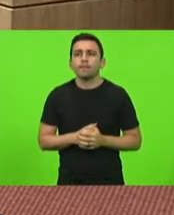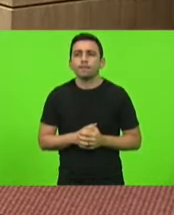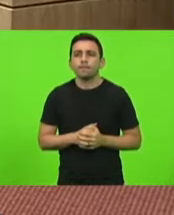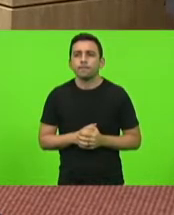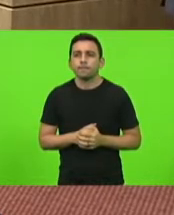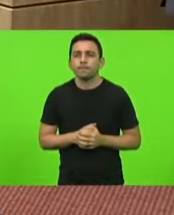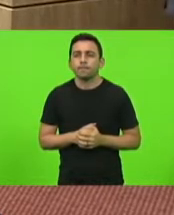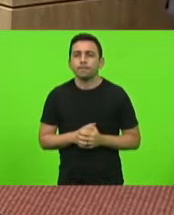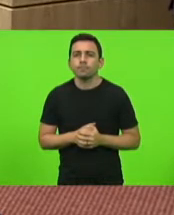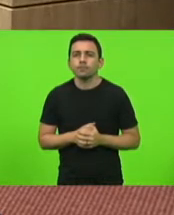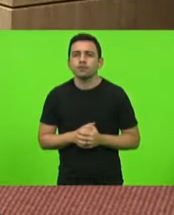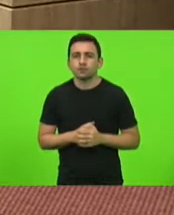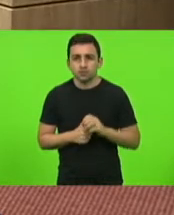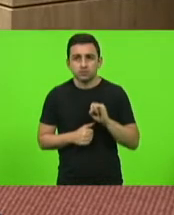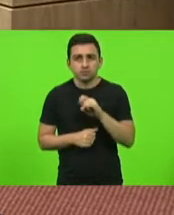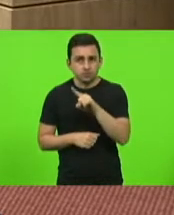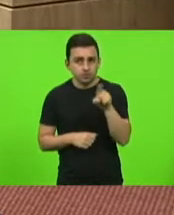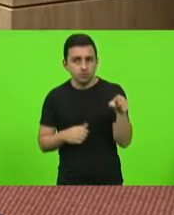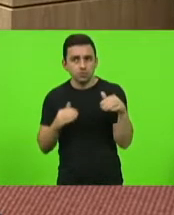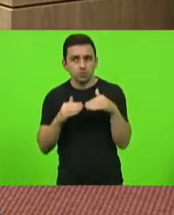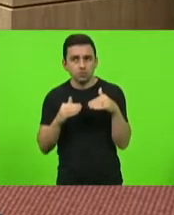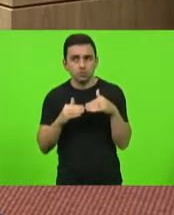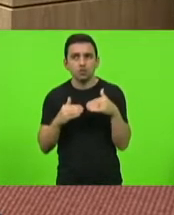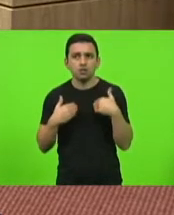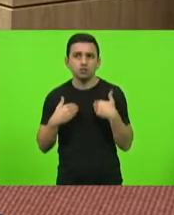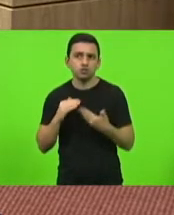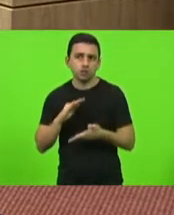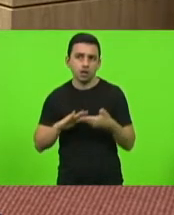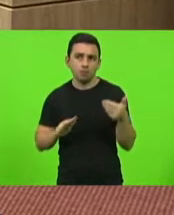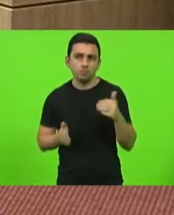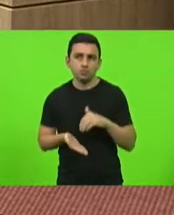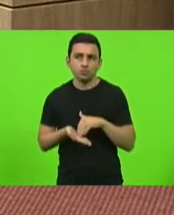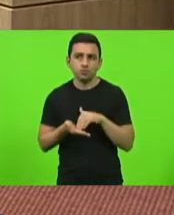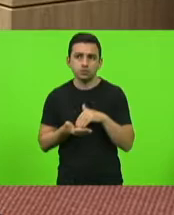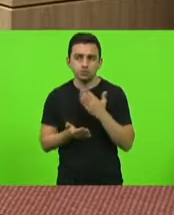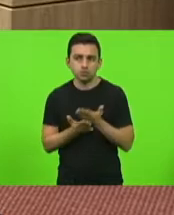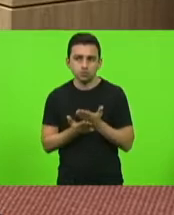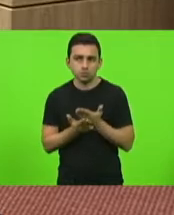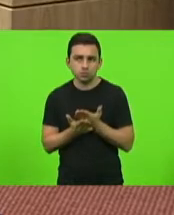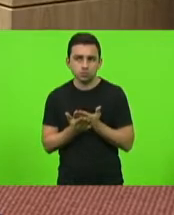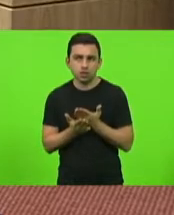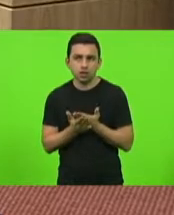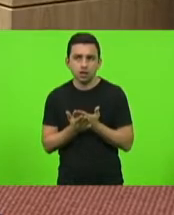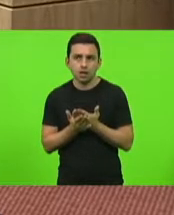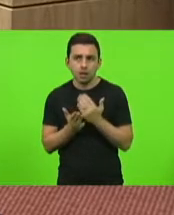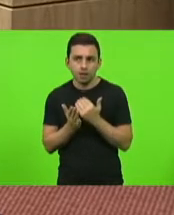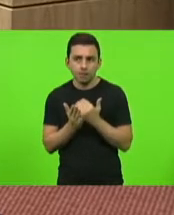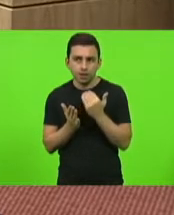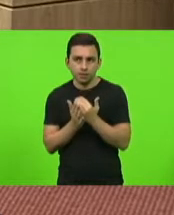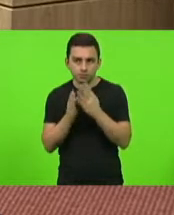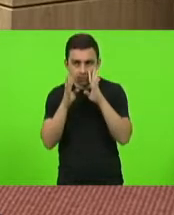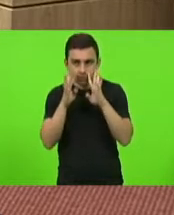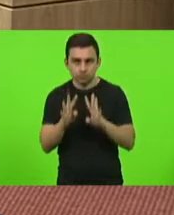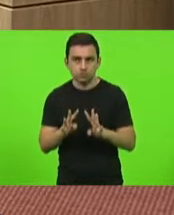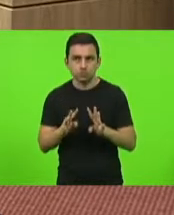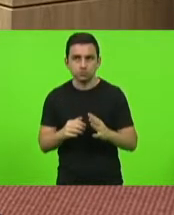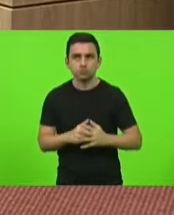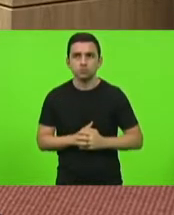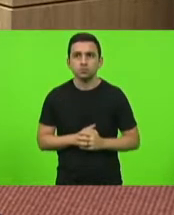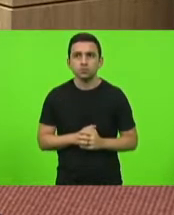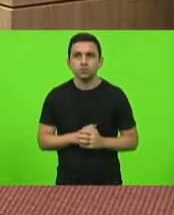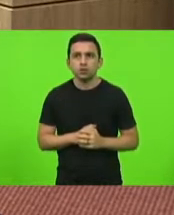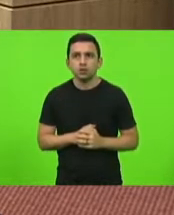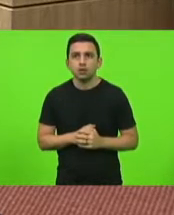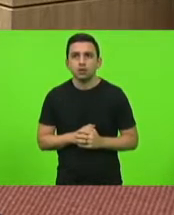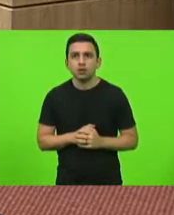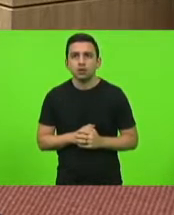Se Vossa Excelência aceitar e os deputados concordarem, eu ia retirar a moção para estudar com mais atenção, senhor presidente. Ok, atendo o requerimento de